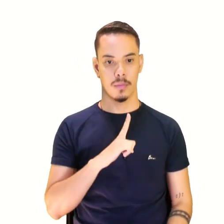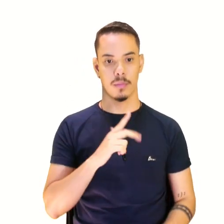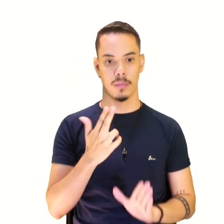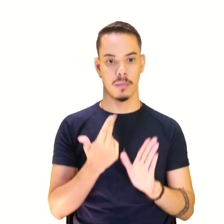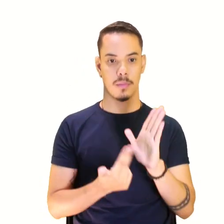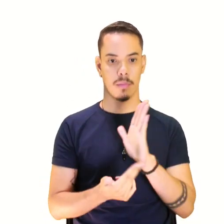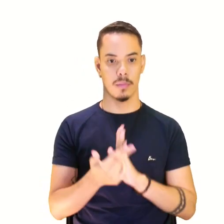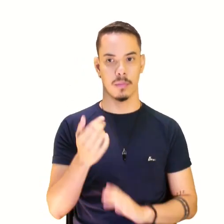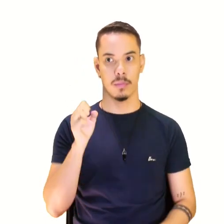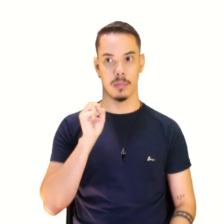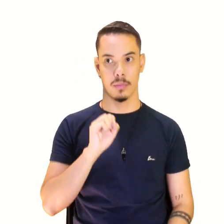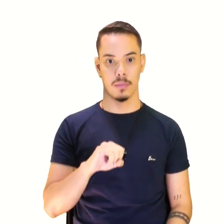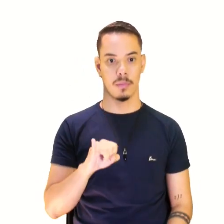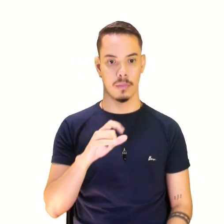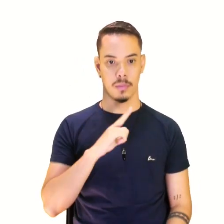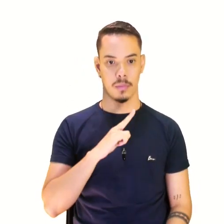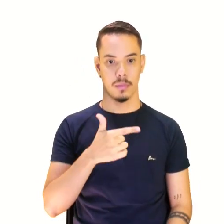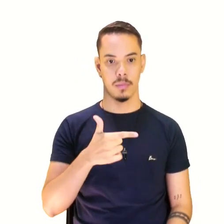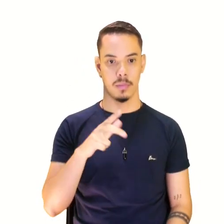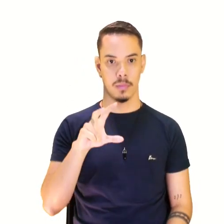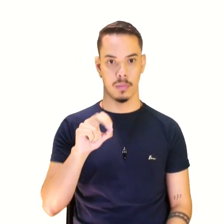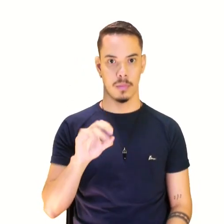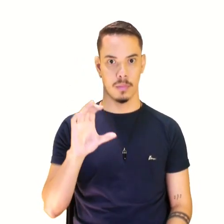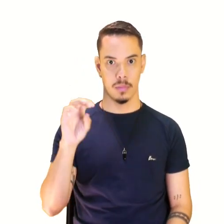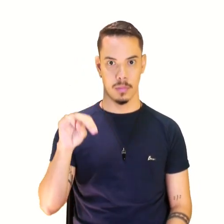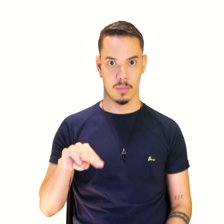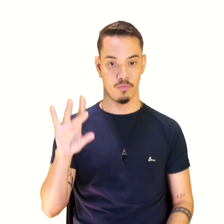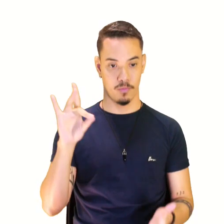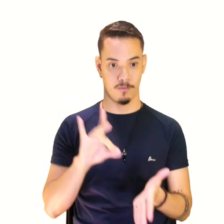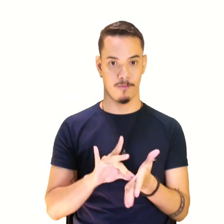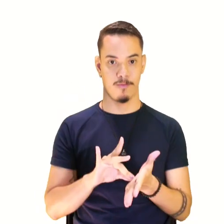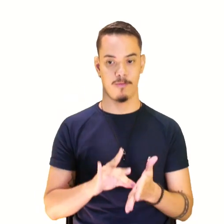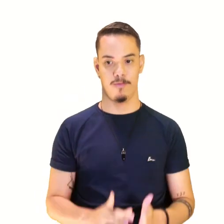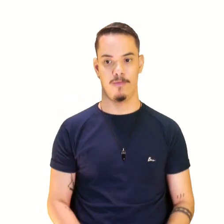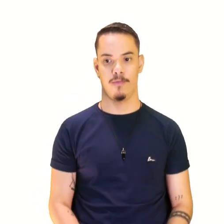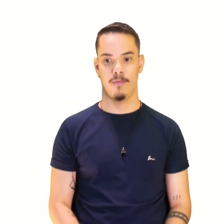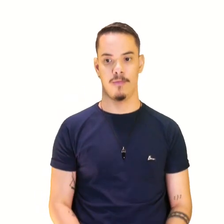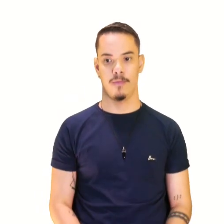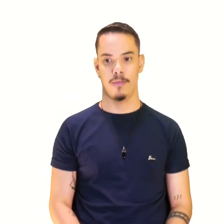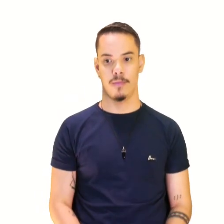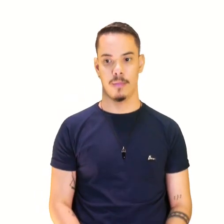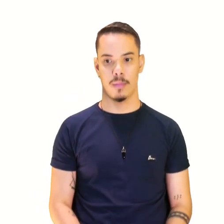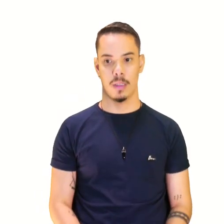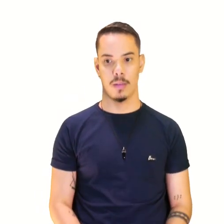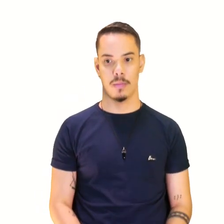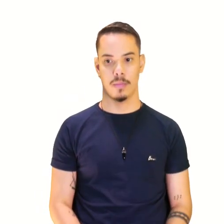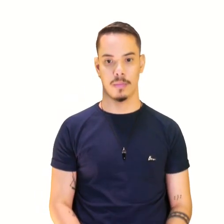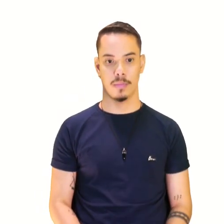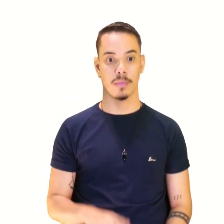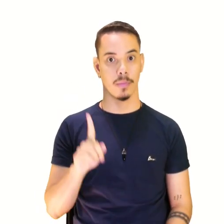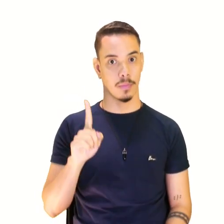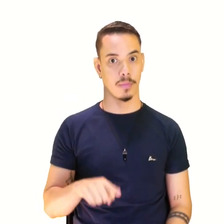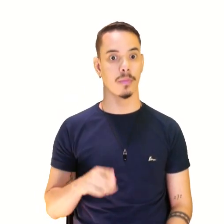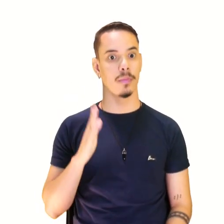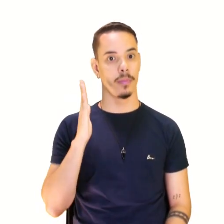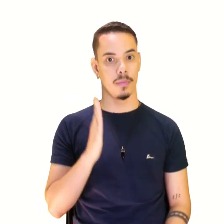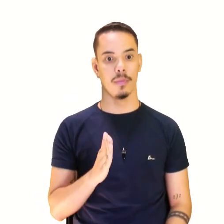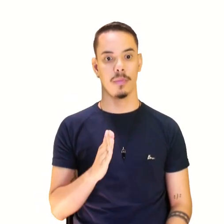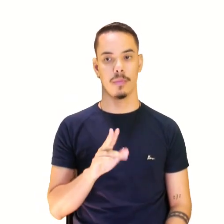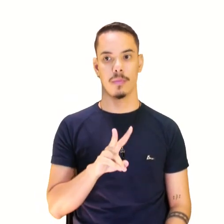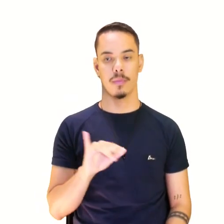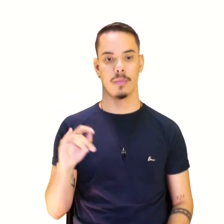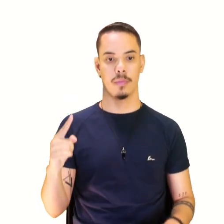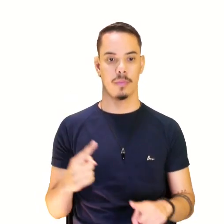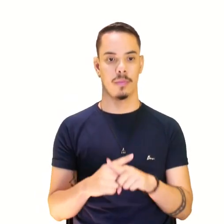tiver 250 centímetros na realidade, né? Isso. É direta? É direta. Então a gente vai